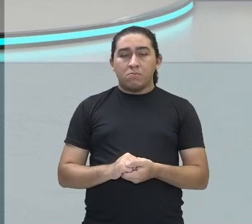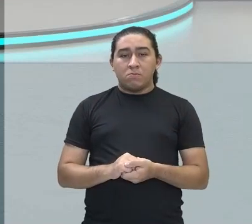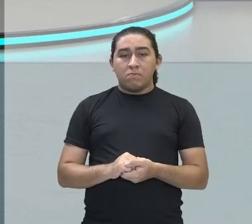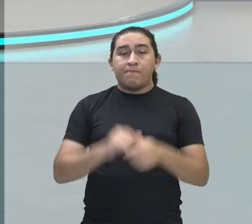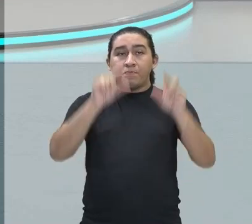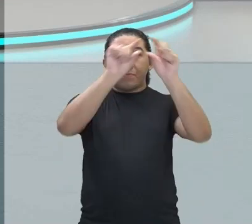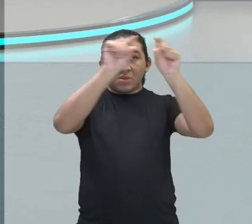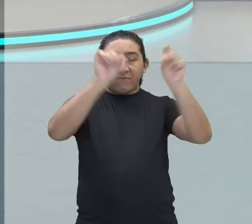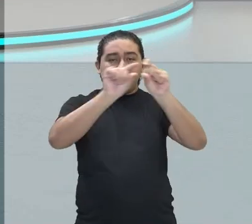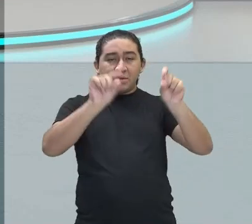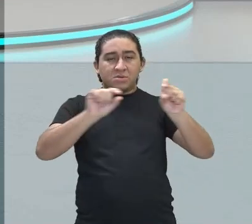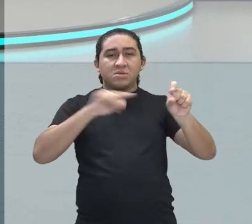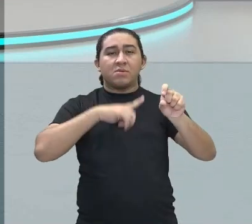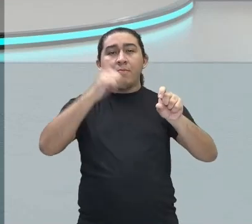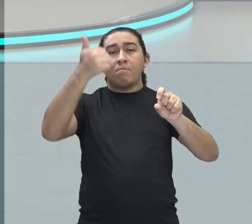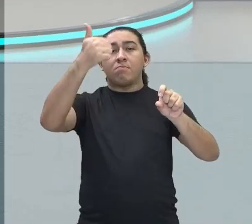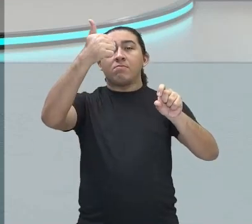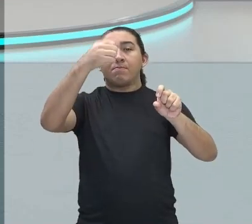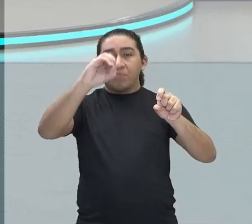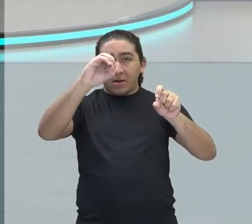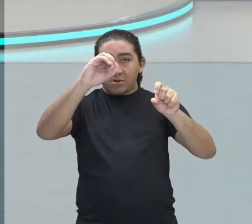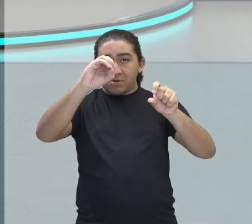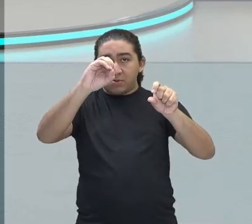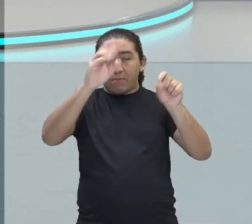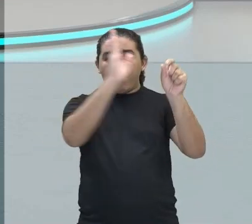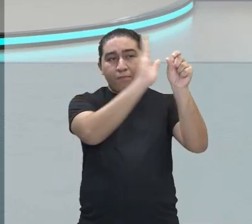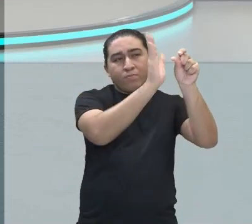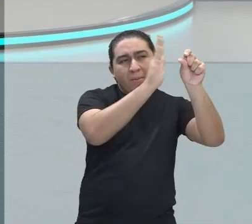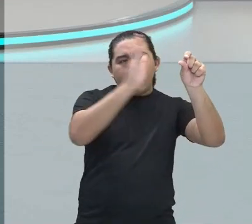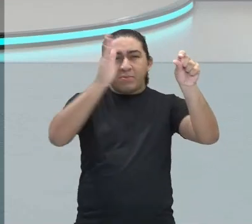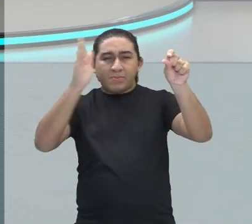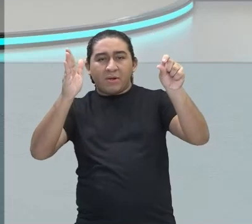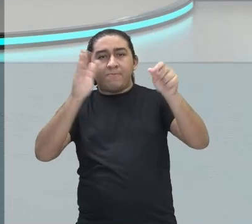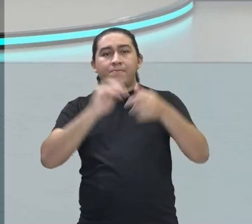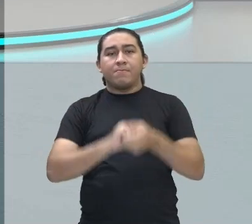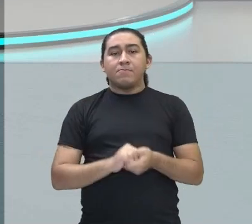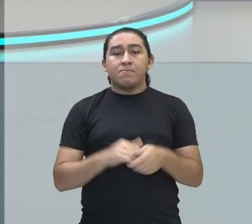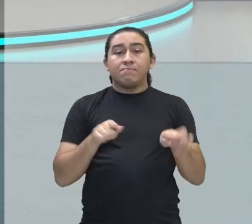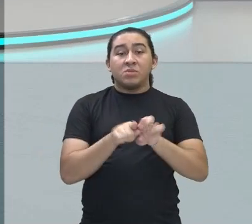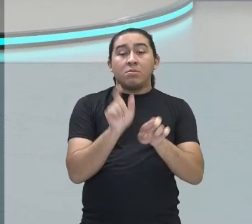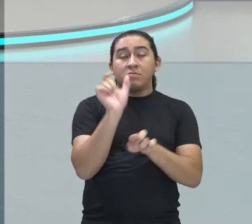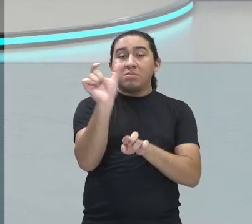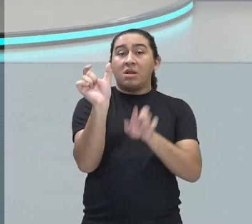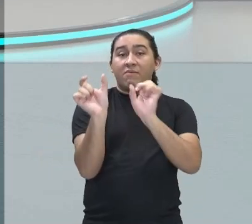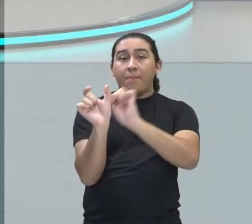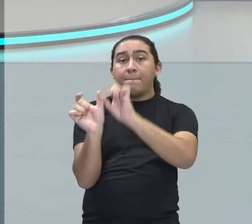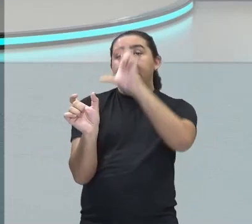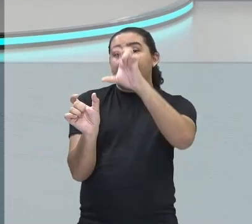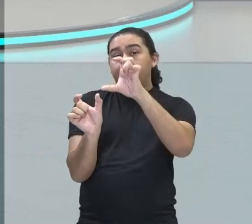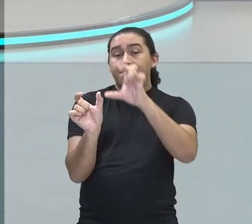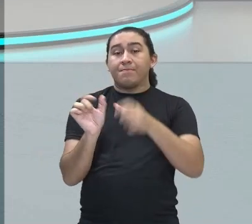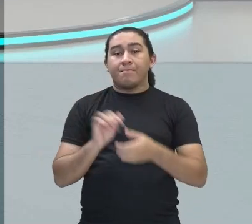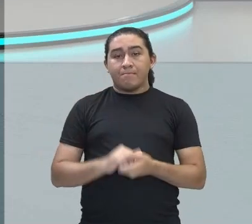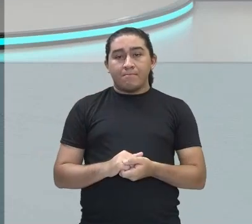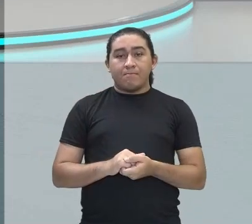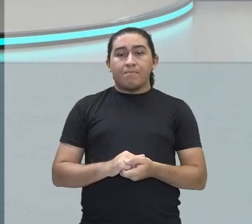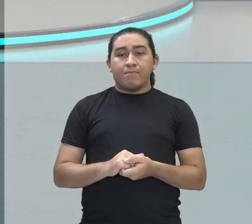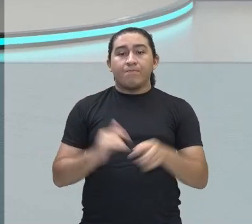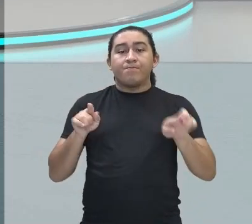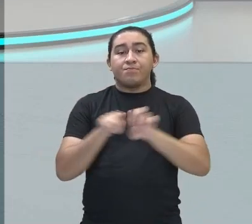versos com 10 sílabas poéticas, maiúscula alegorizante, luar e sonho,